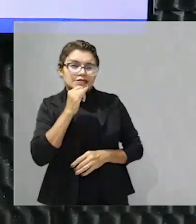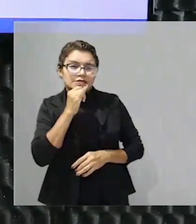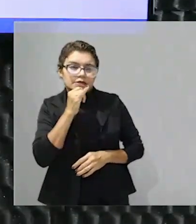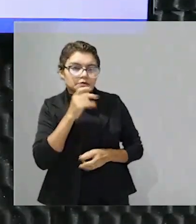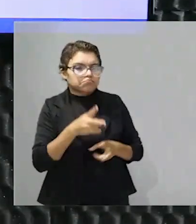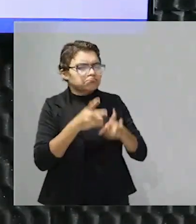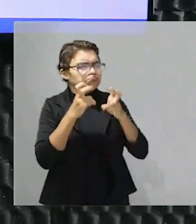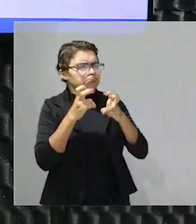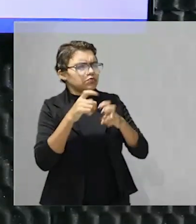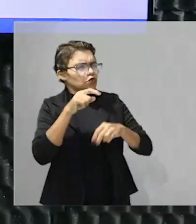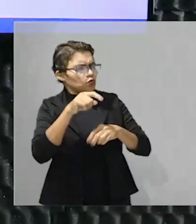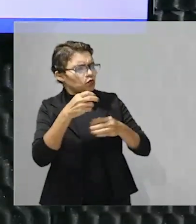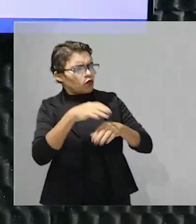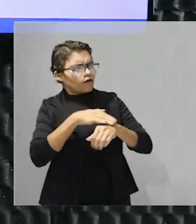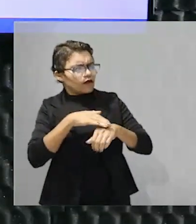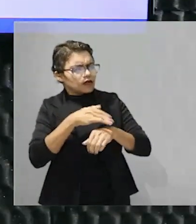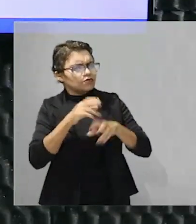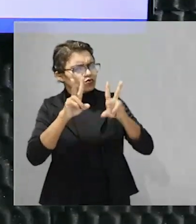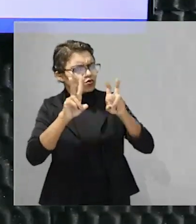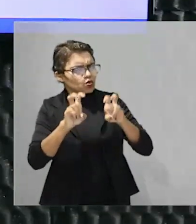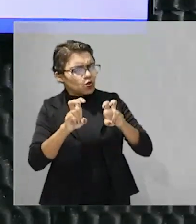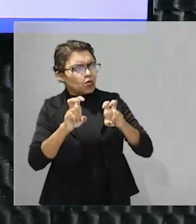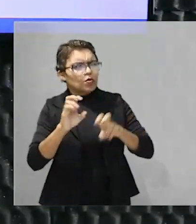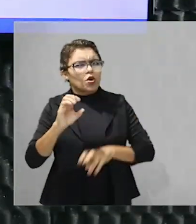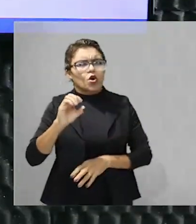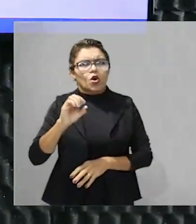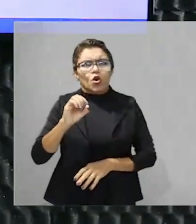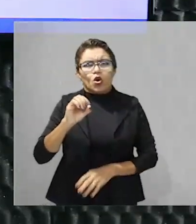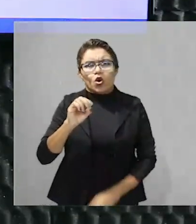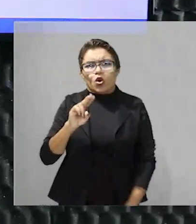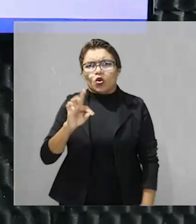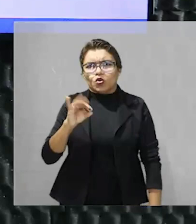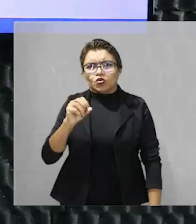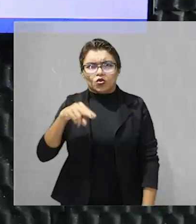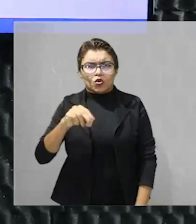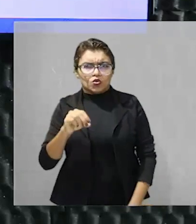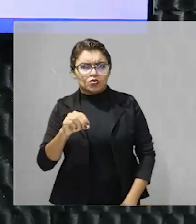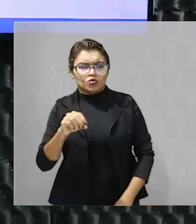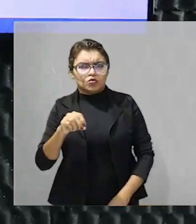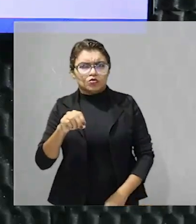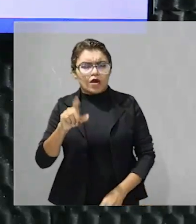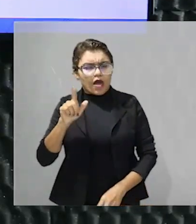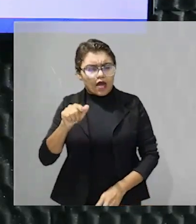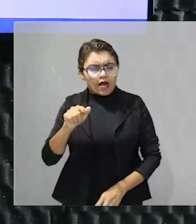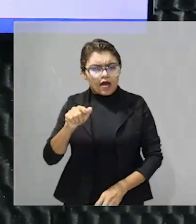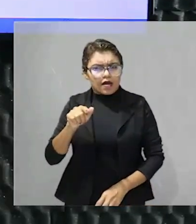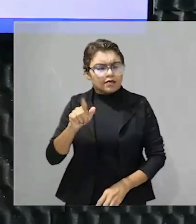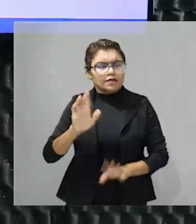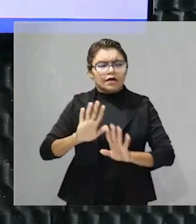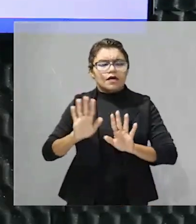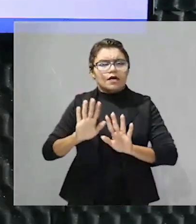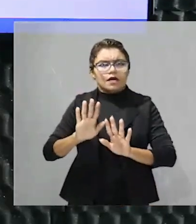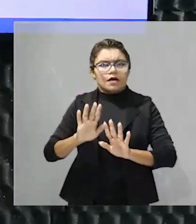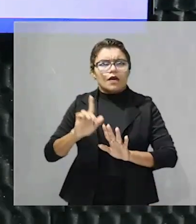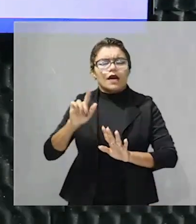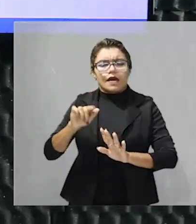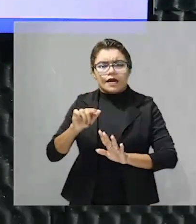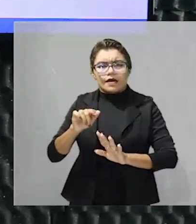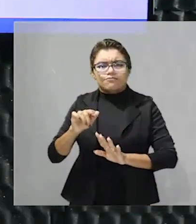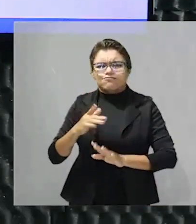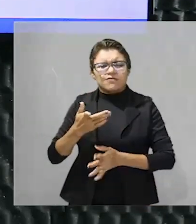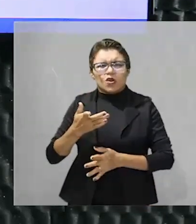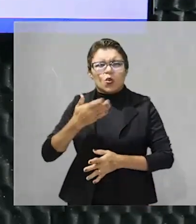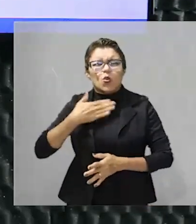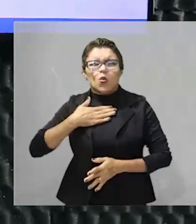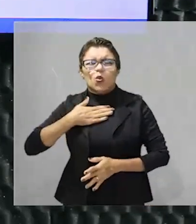da temporada de futebol, que o que ela odeia não é a estação do ano, o que ela odeia é esse movimento